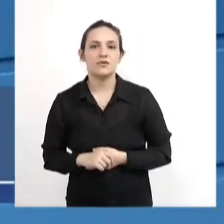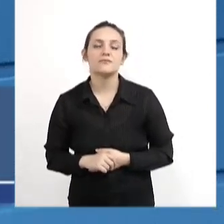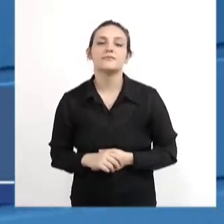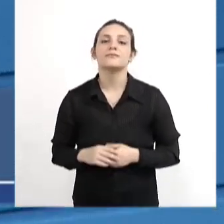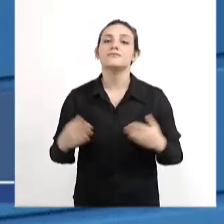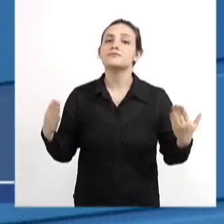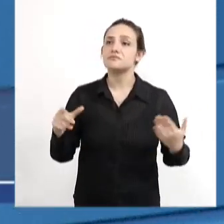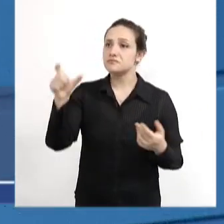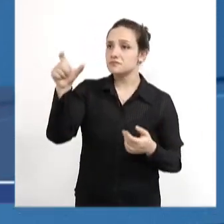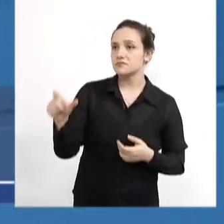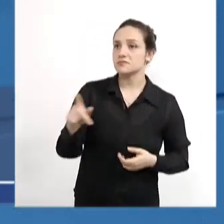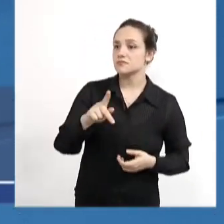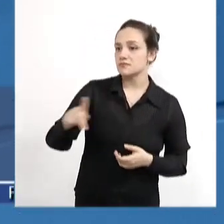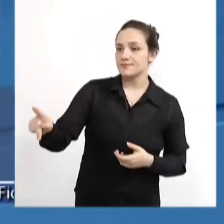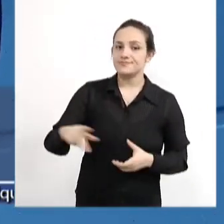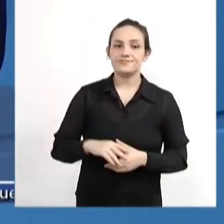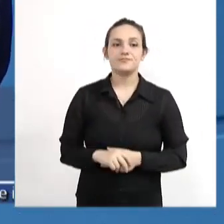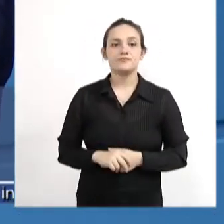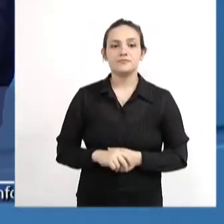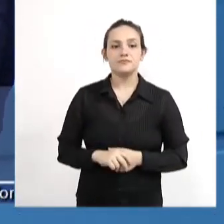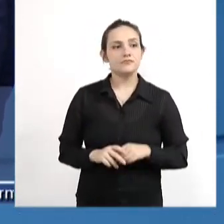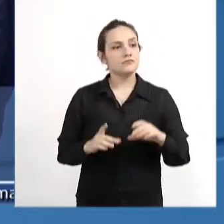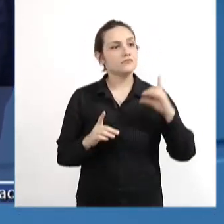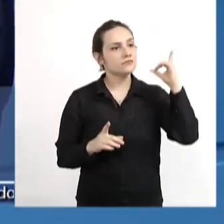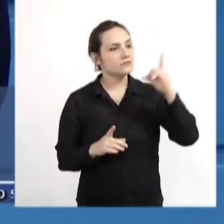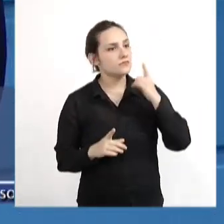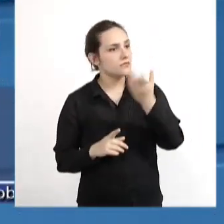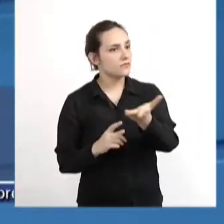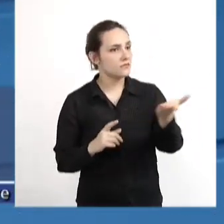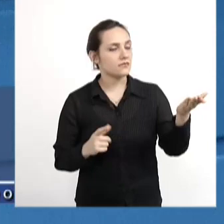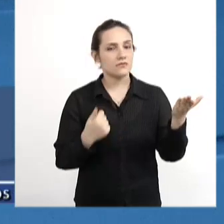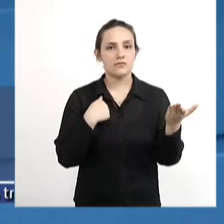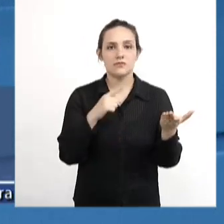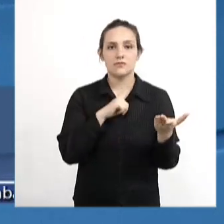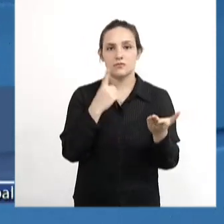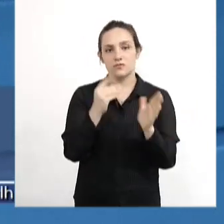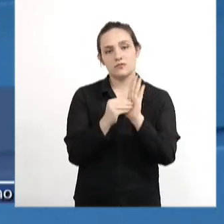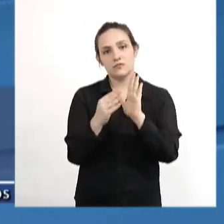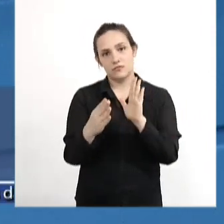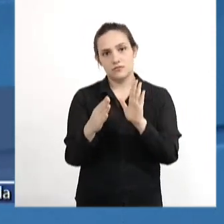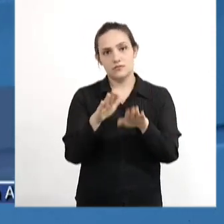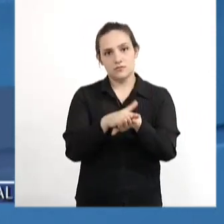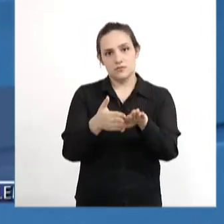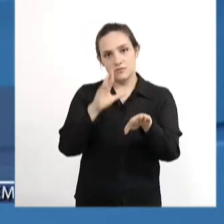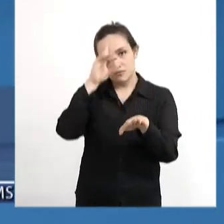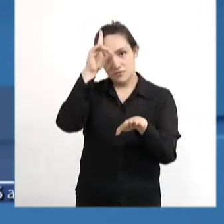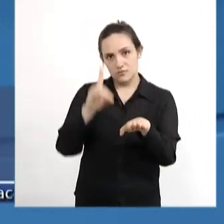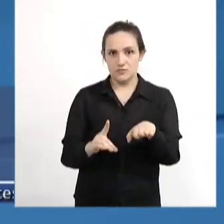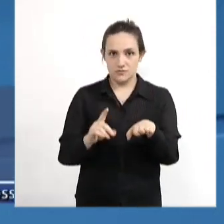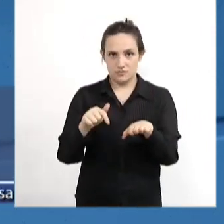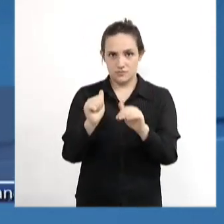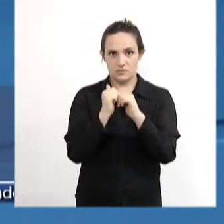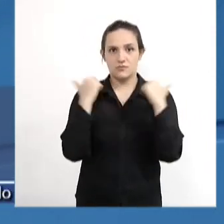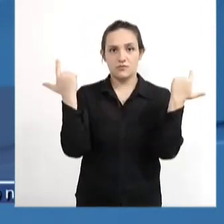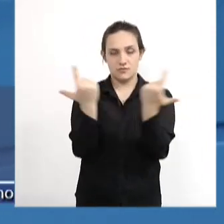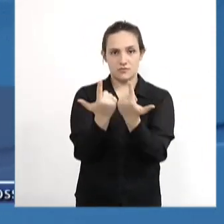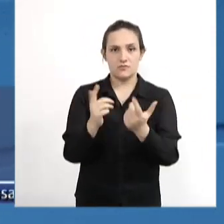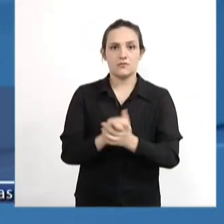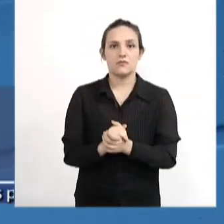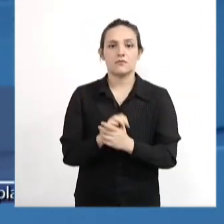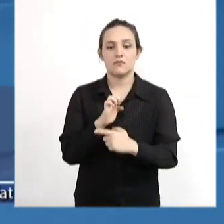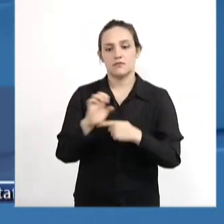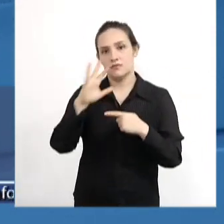Senhor presidente, ilustres deputados, eu indico à mesa da Assembleia Legislativa do Estado de Mato Grosso do